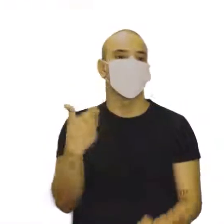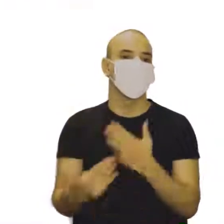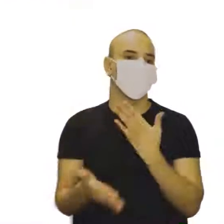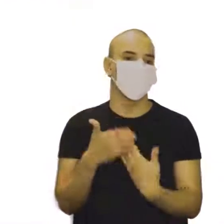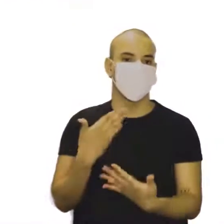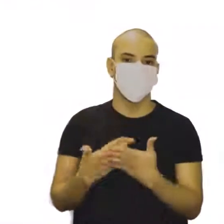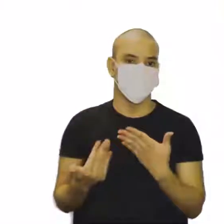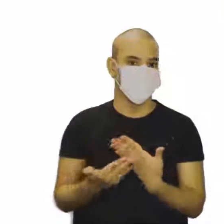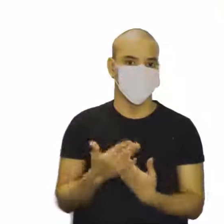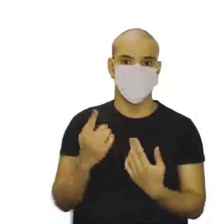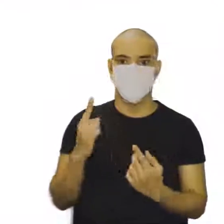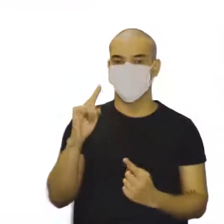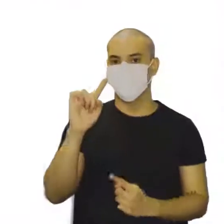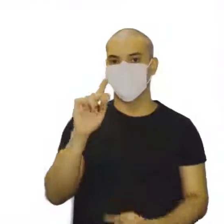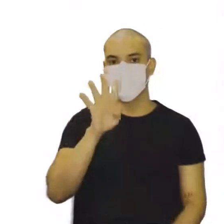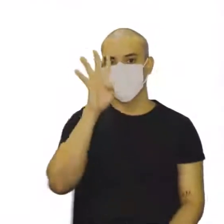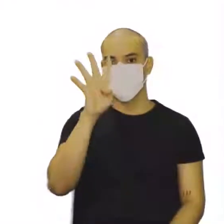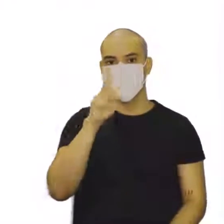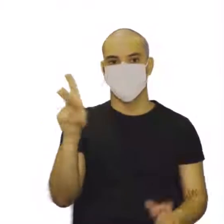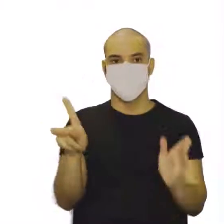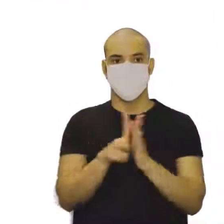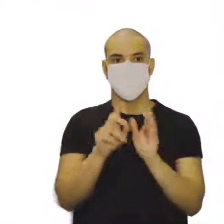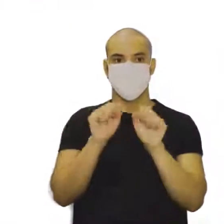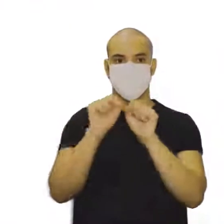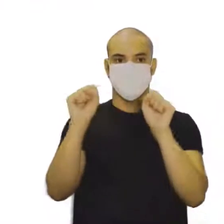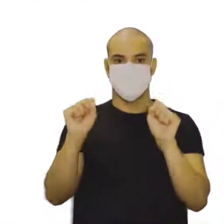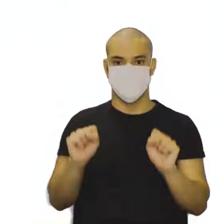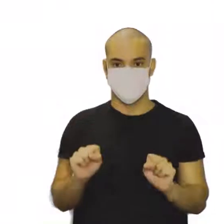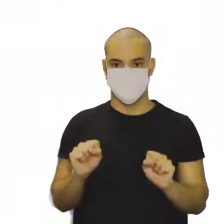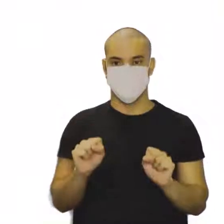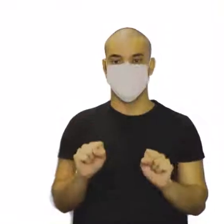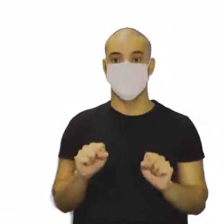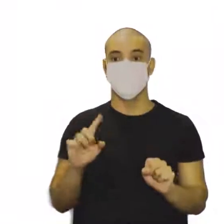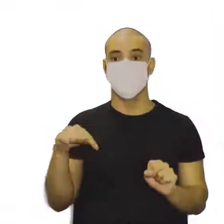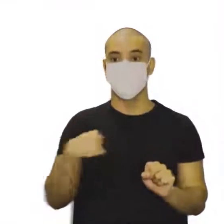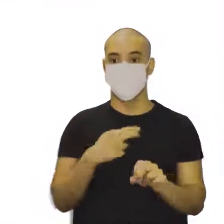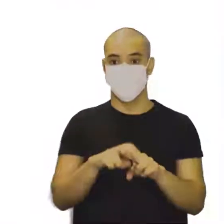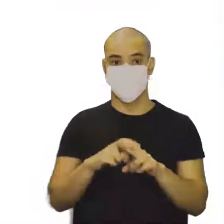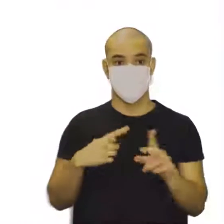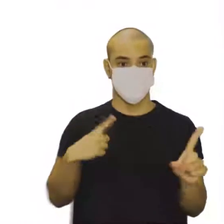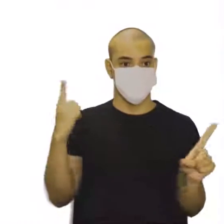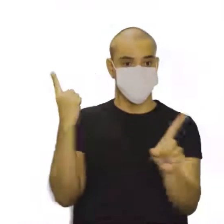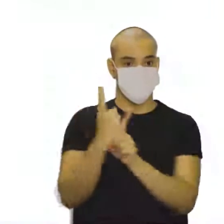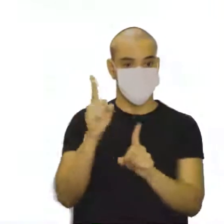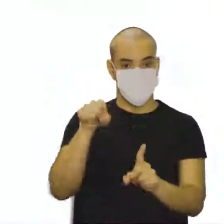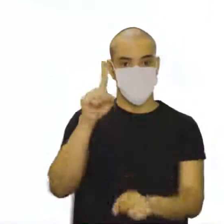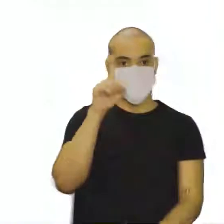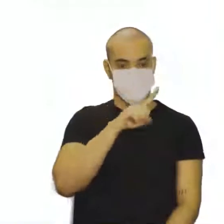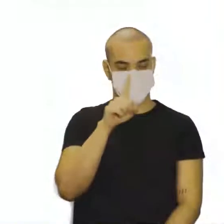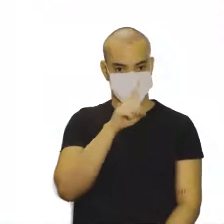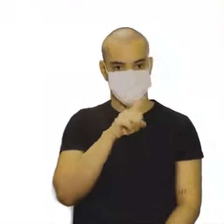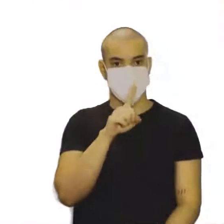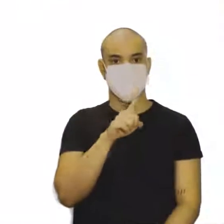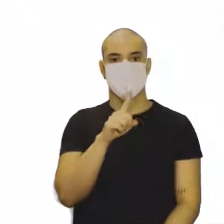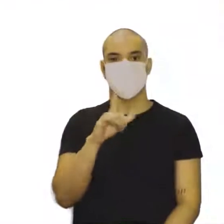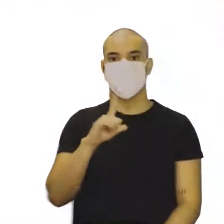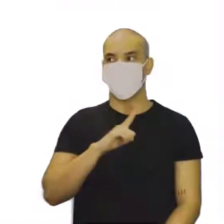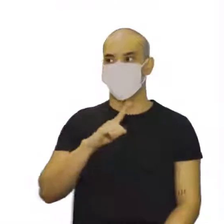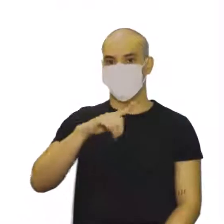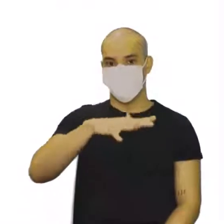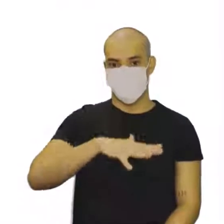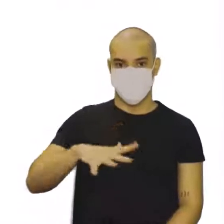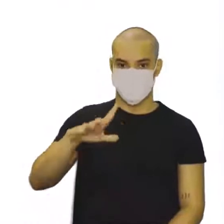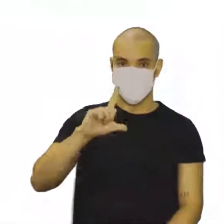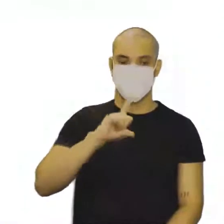qualquer estado anormal de um sistema, tá? Então, identificou um estado normal, é uma falha. Em geral, as falhas